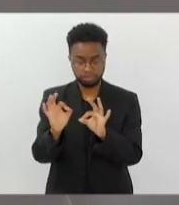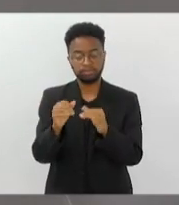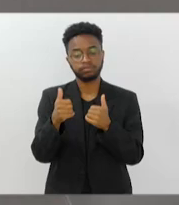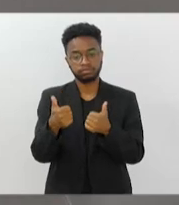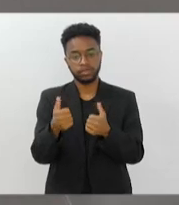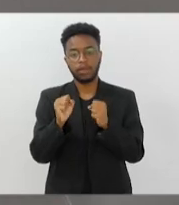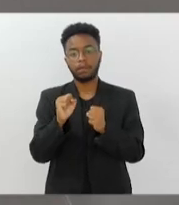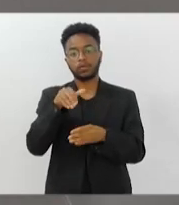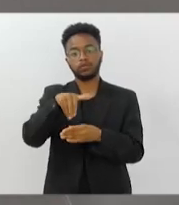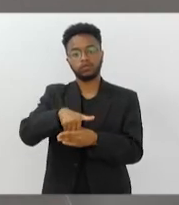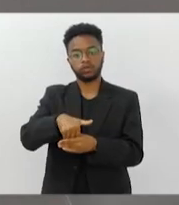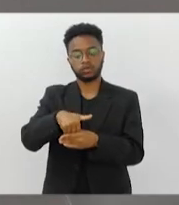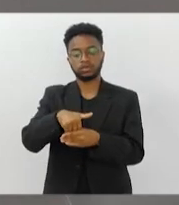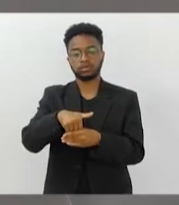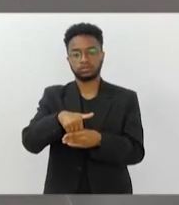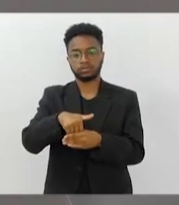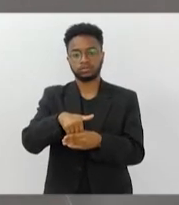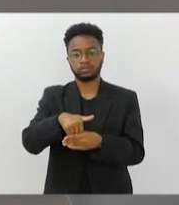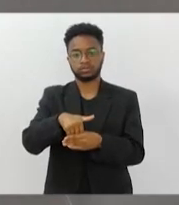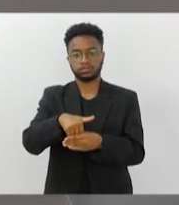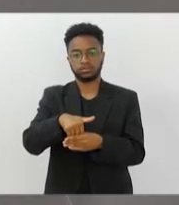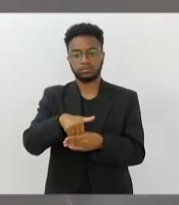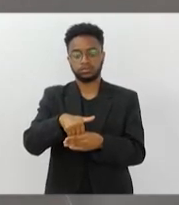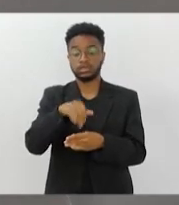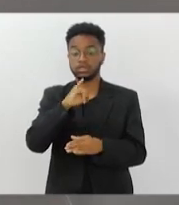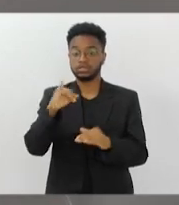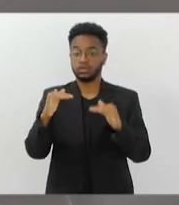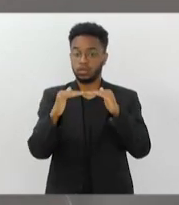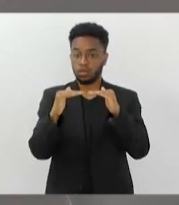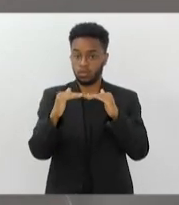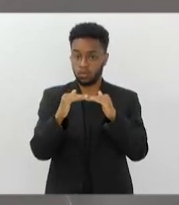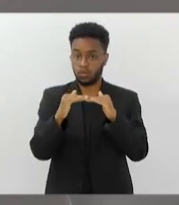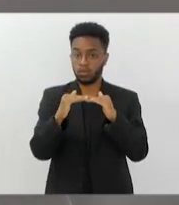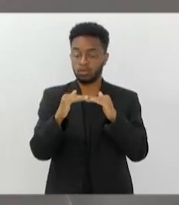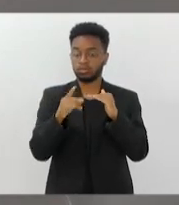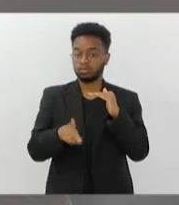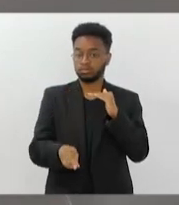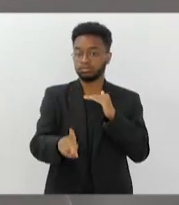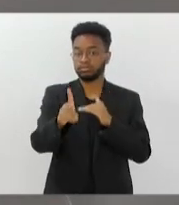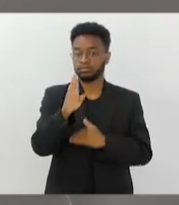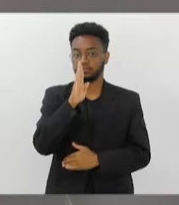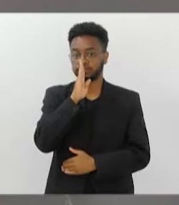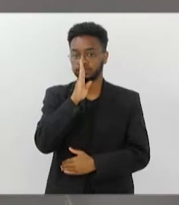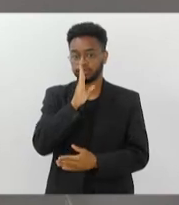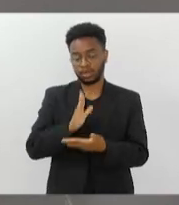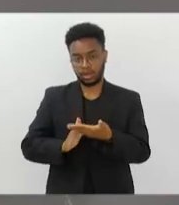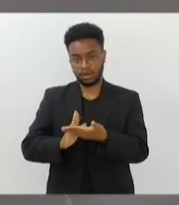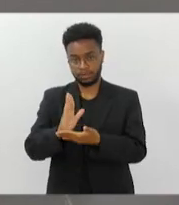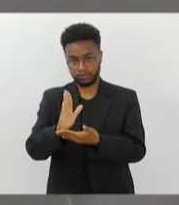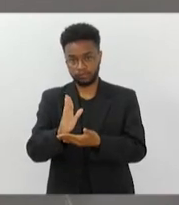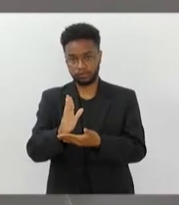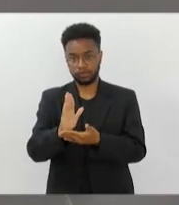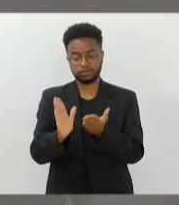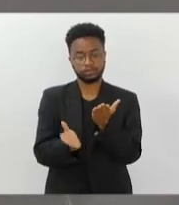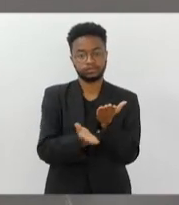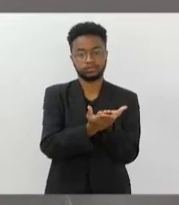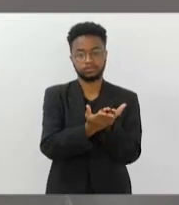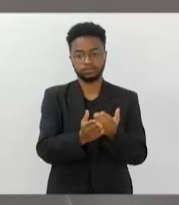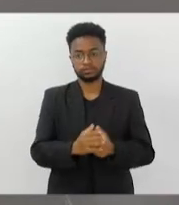em votação, os senhores que acordam permaneçam como estão, aprovada a